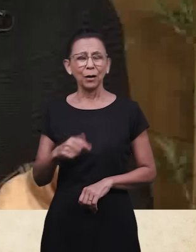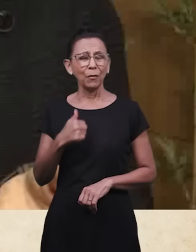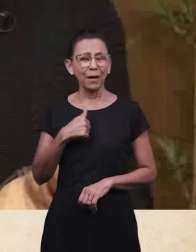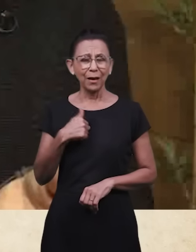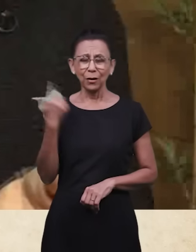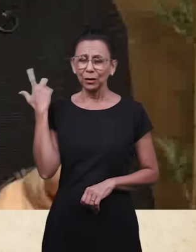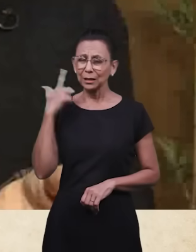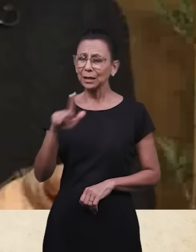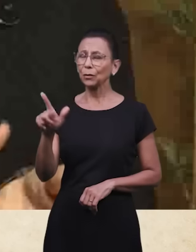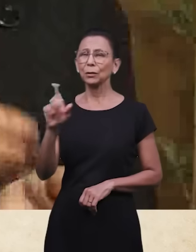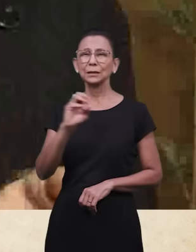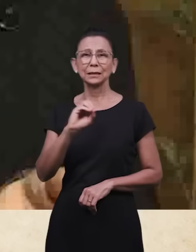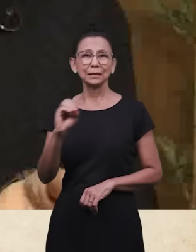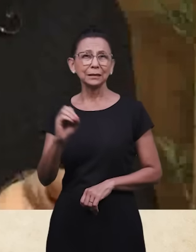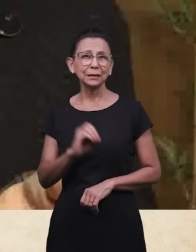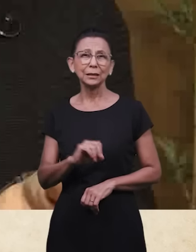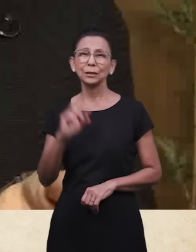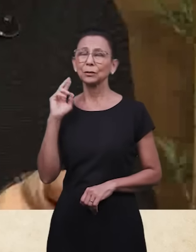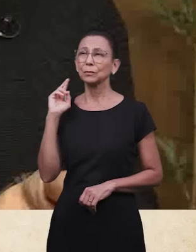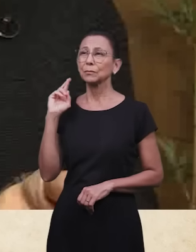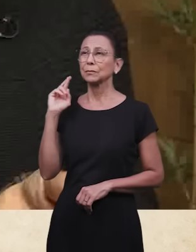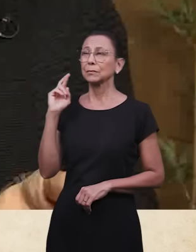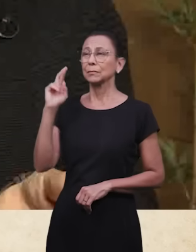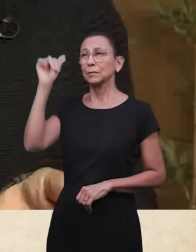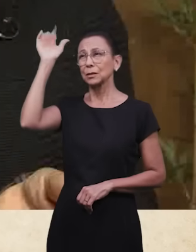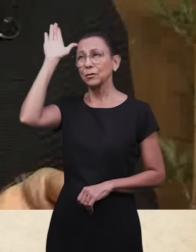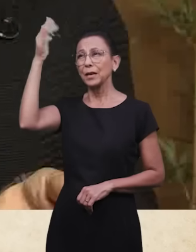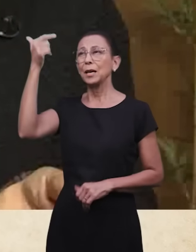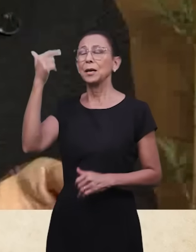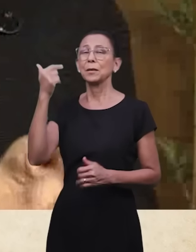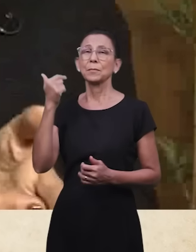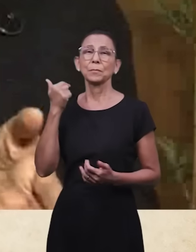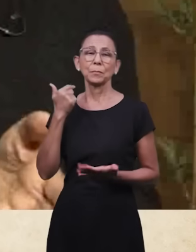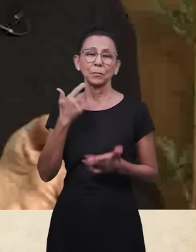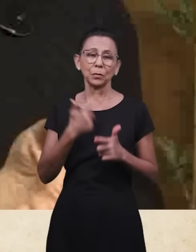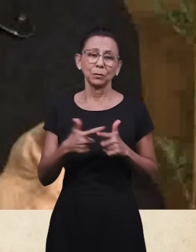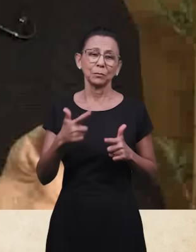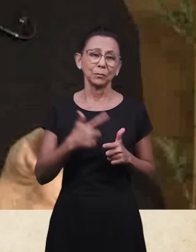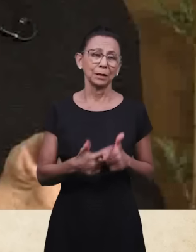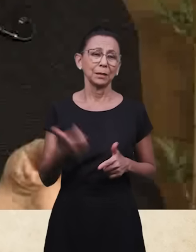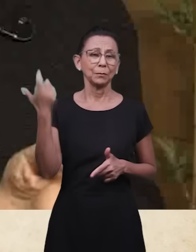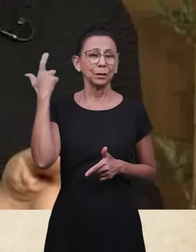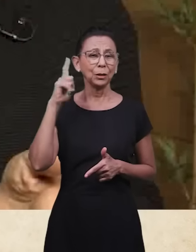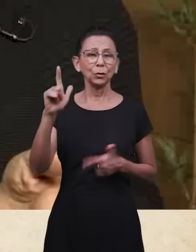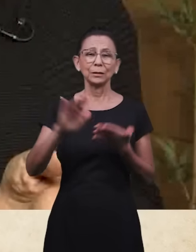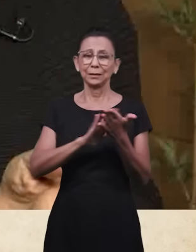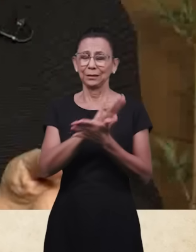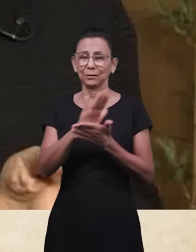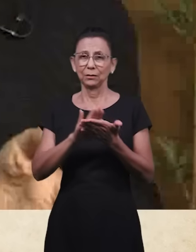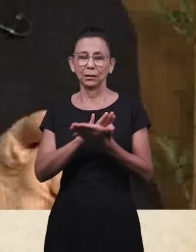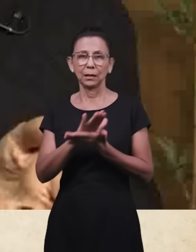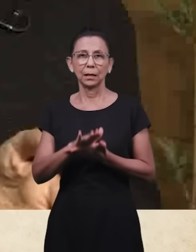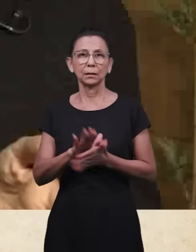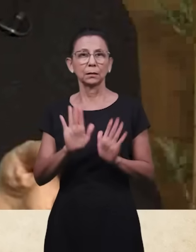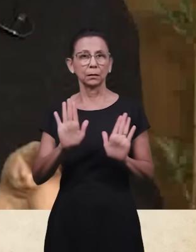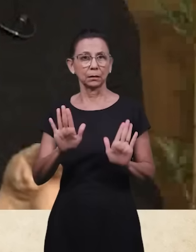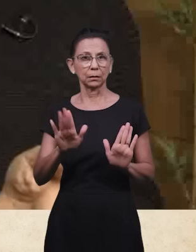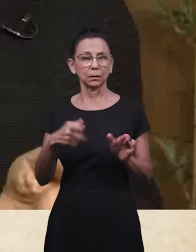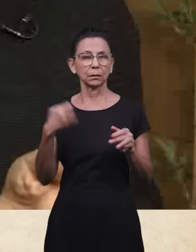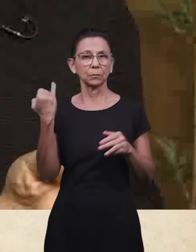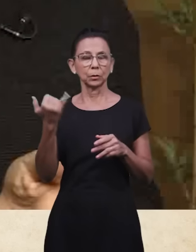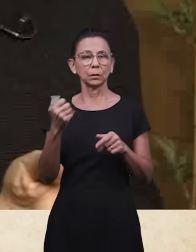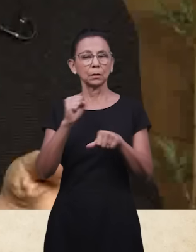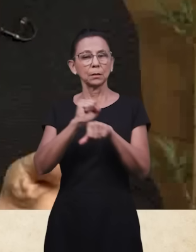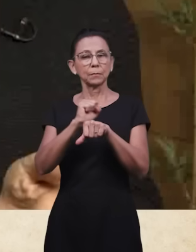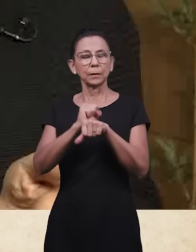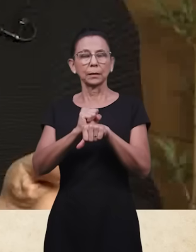aquela situação, aquele fato que você está vivenciando, é aguardar a passagem,